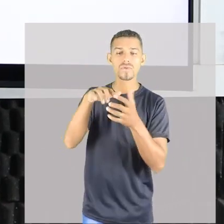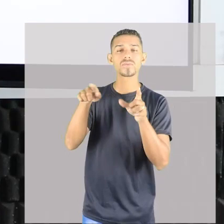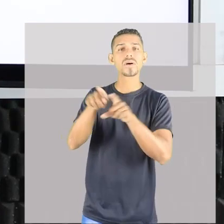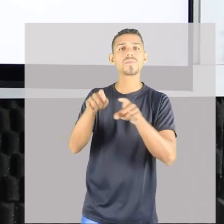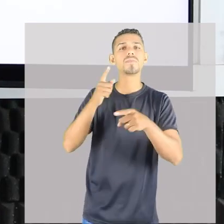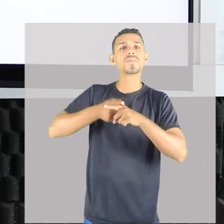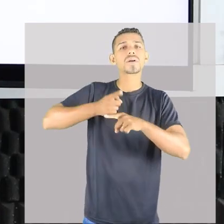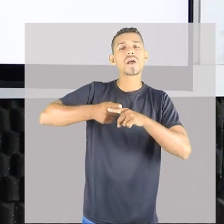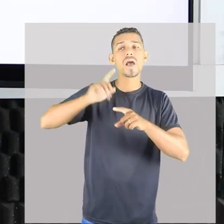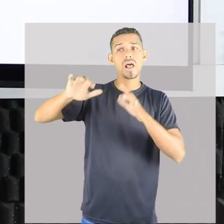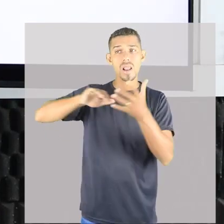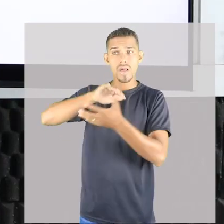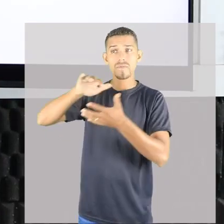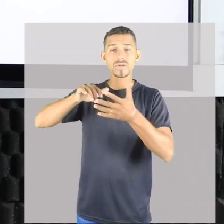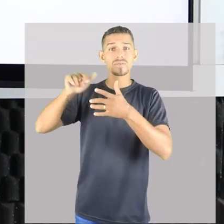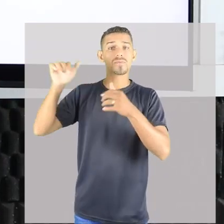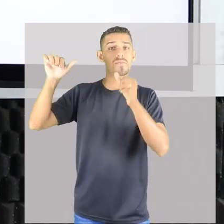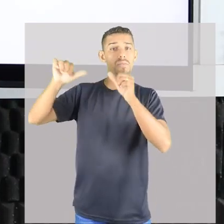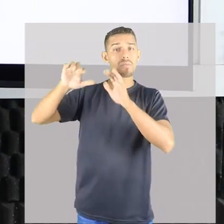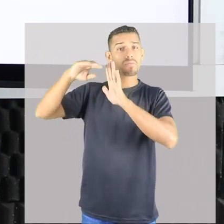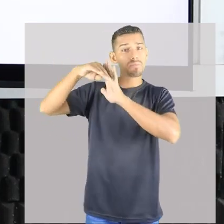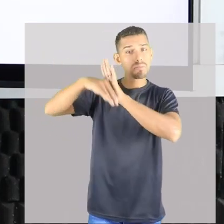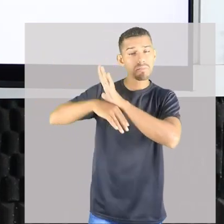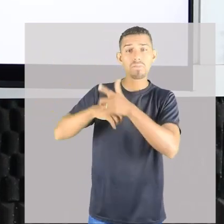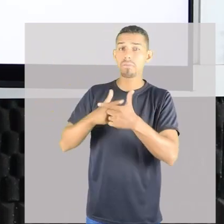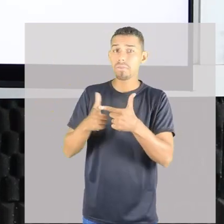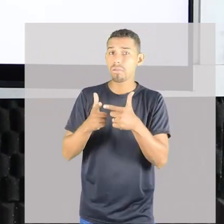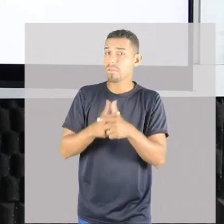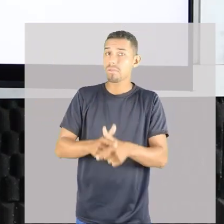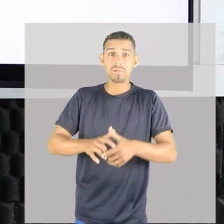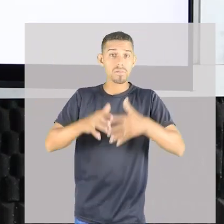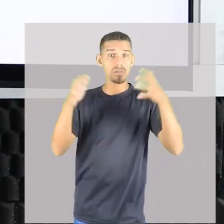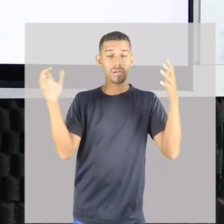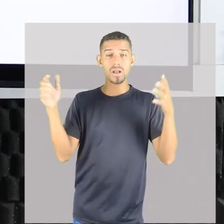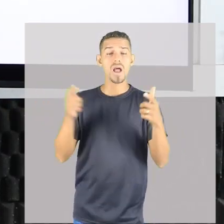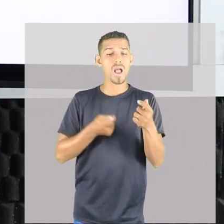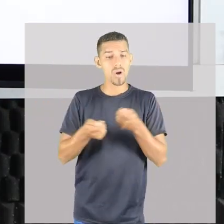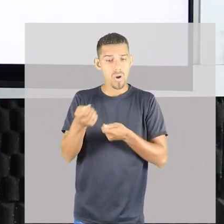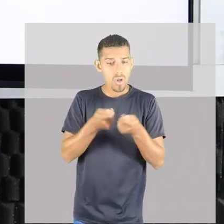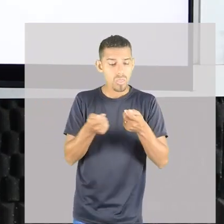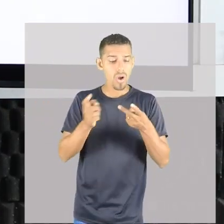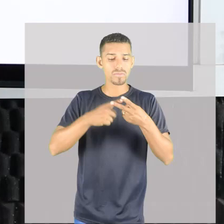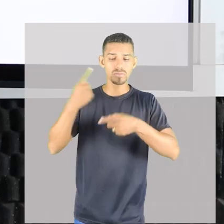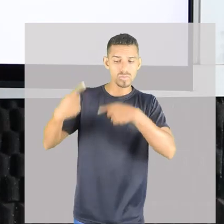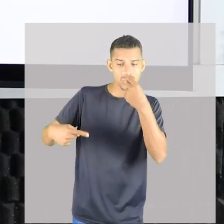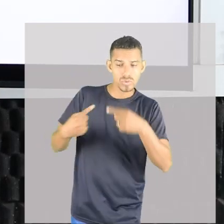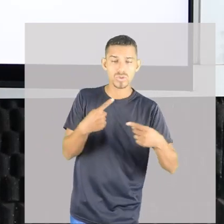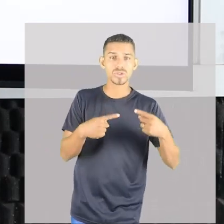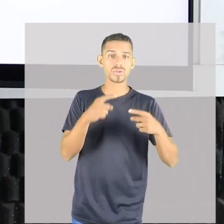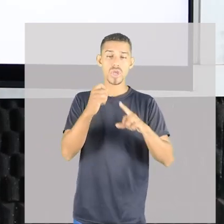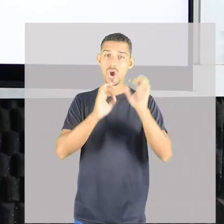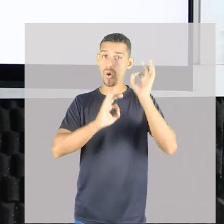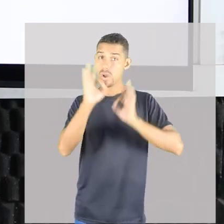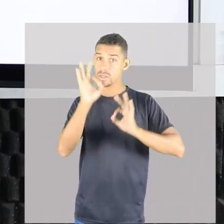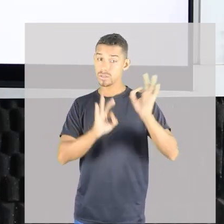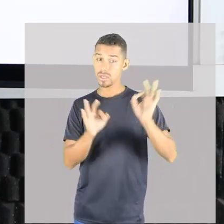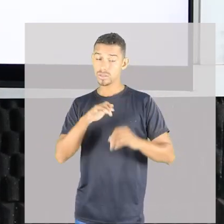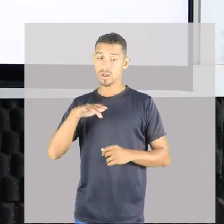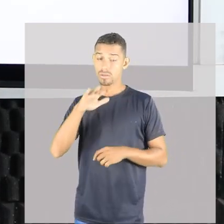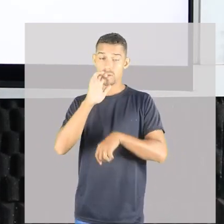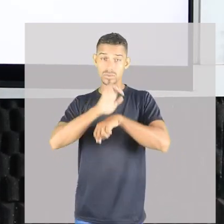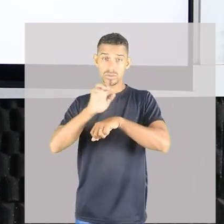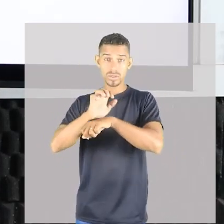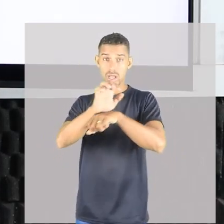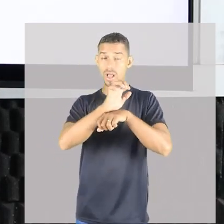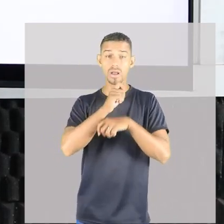porque as revoluções trouxeram também à tona um problema grave. Problema econômico, político, de organização desse